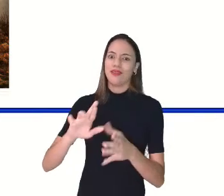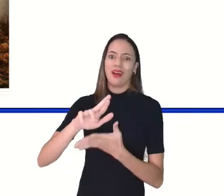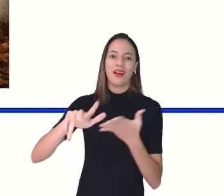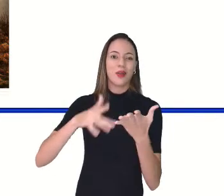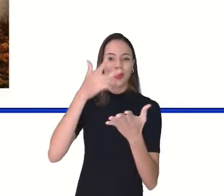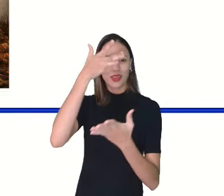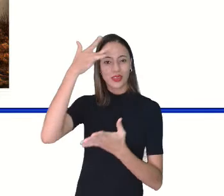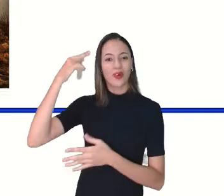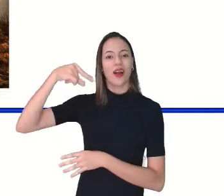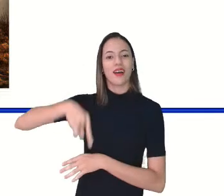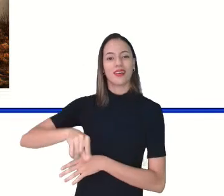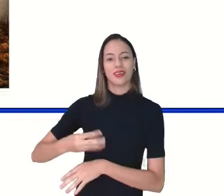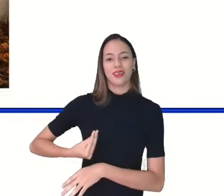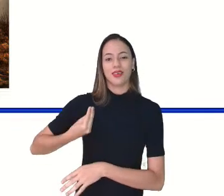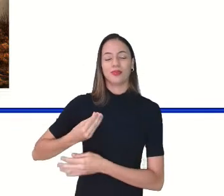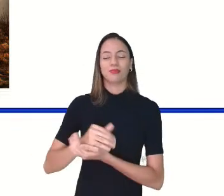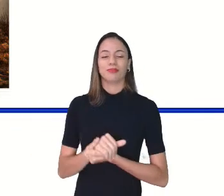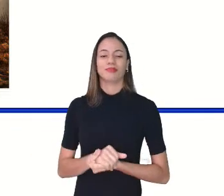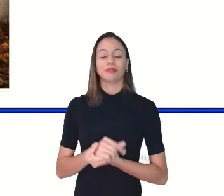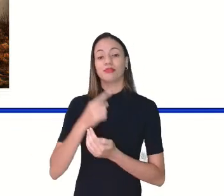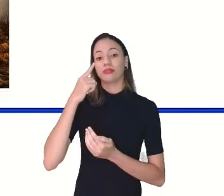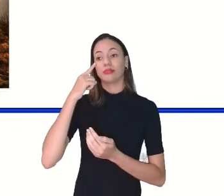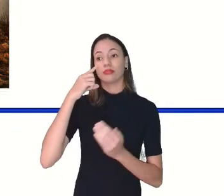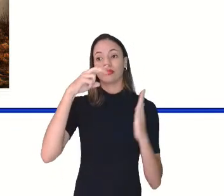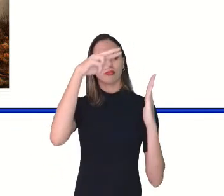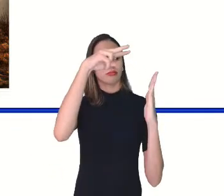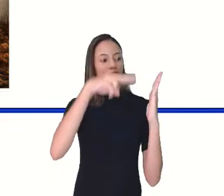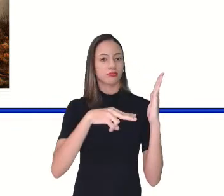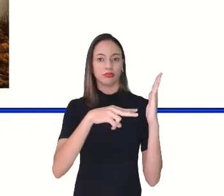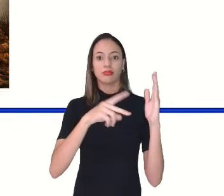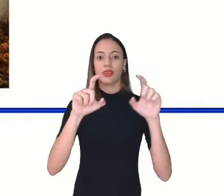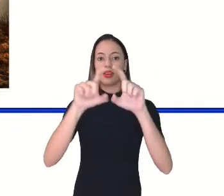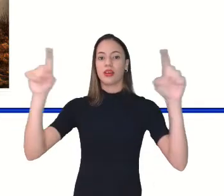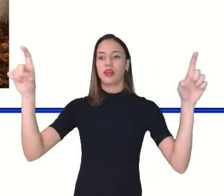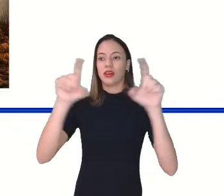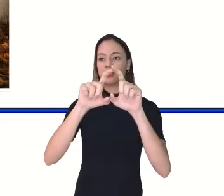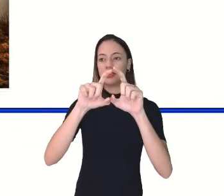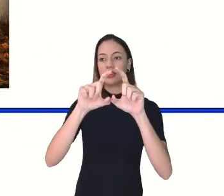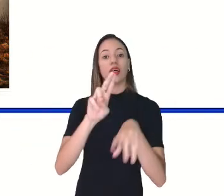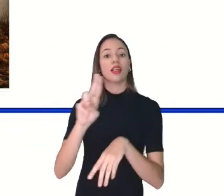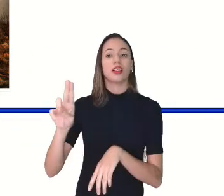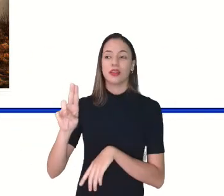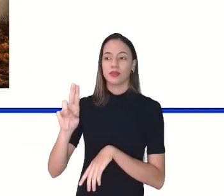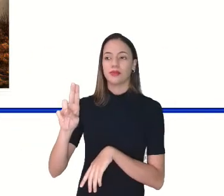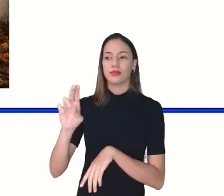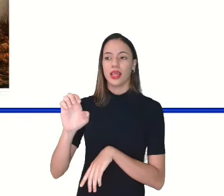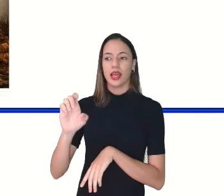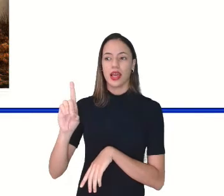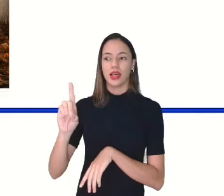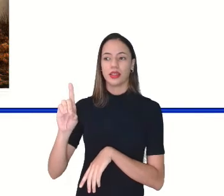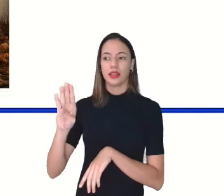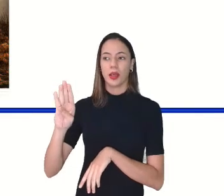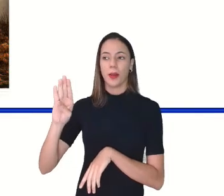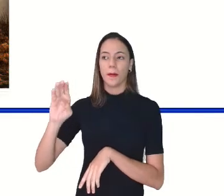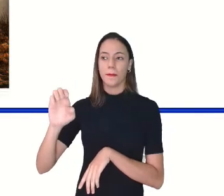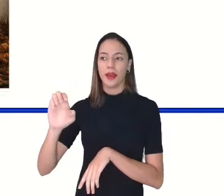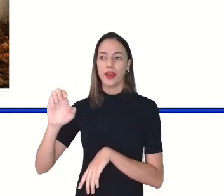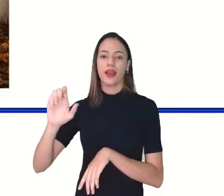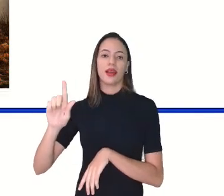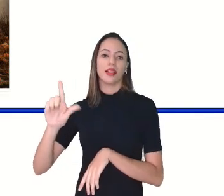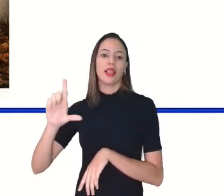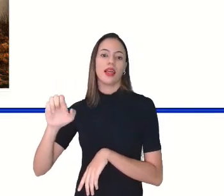vamos lá. Vamos ler aqui essa frase de Ed Begley Jr. Gente, olha só,